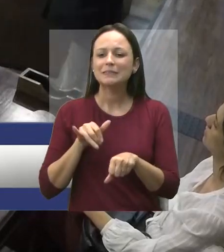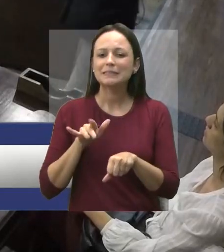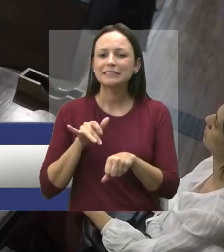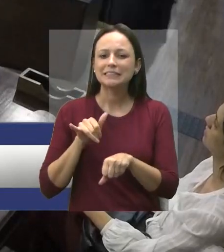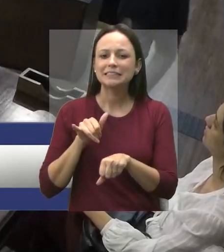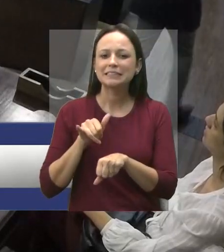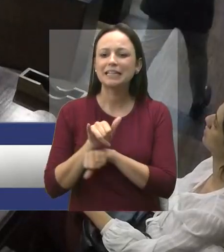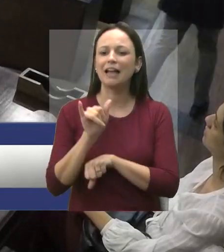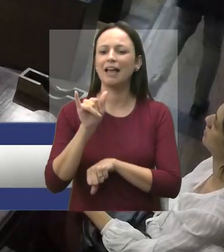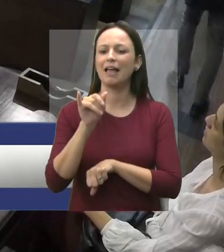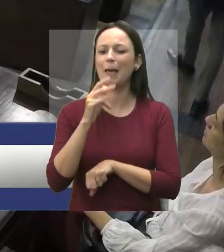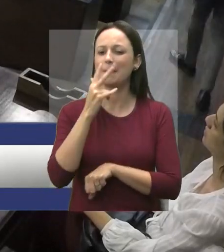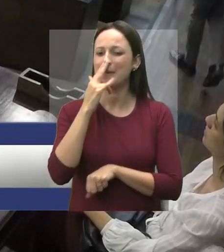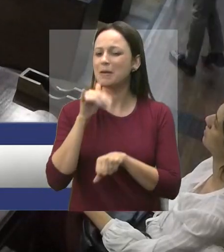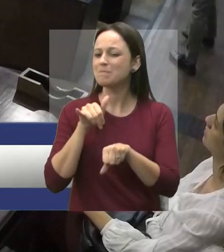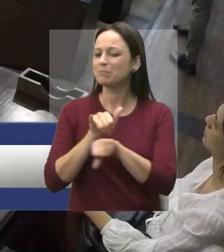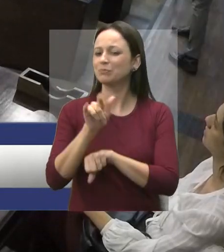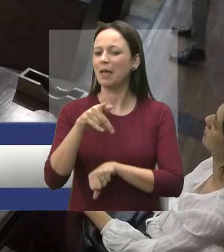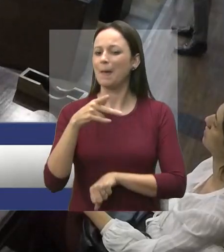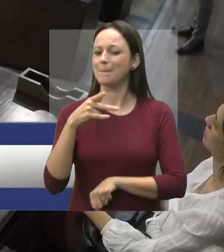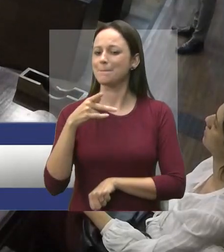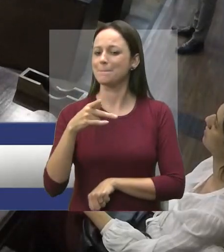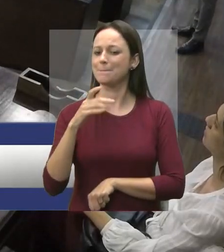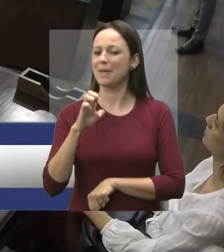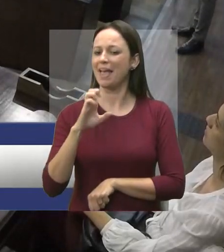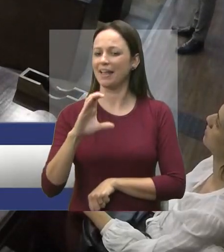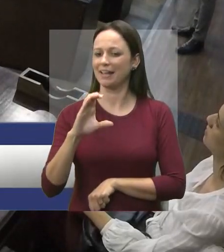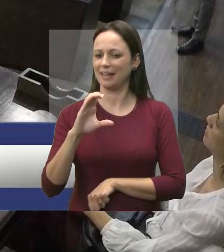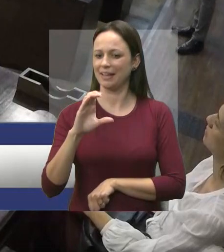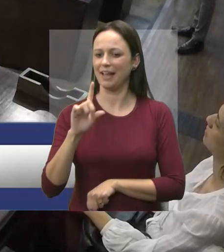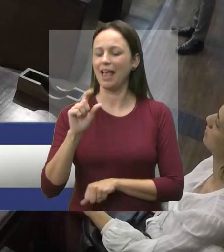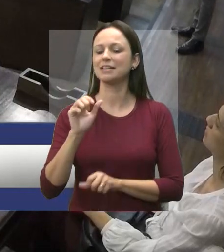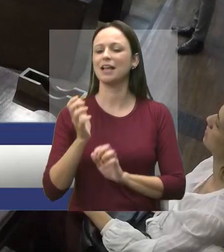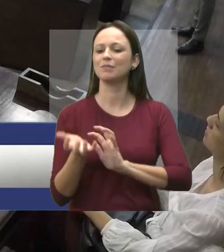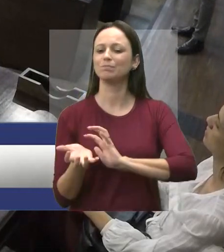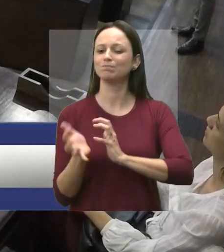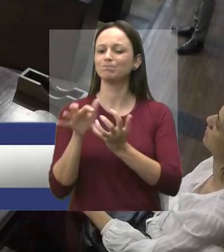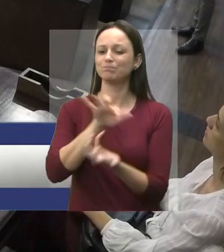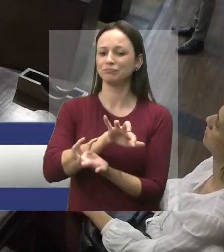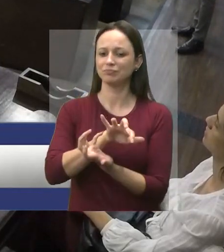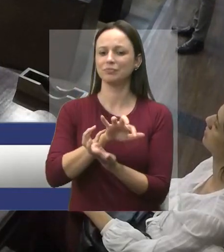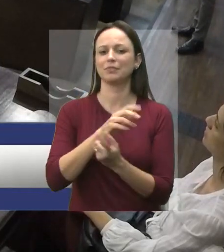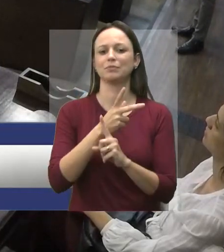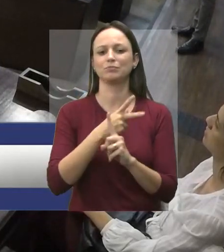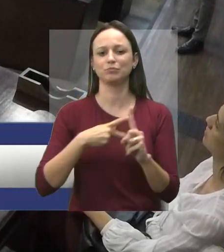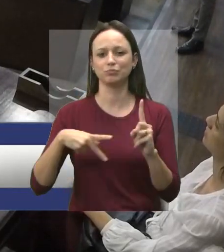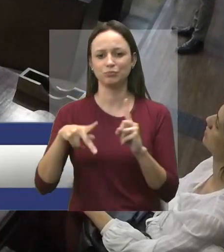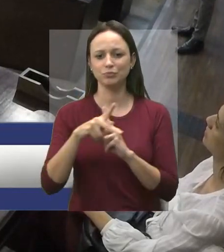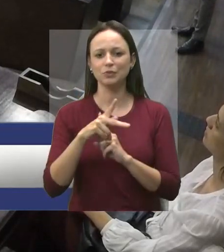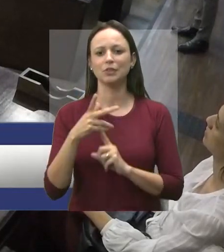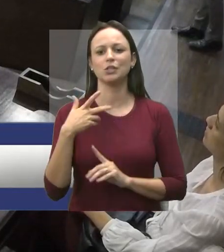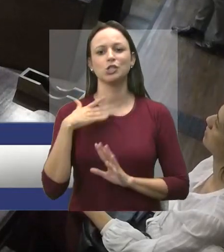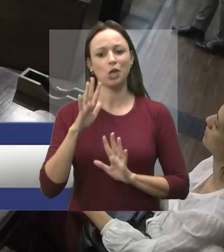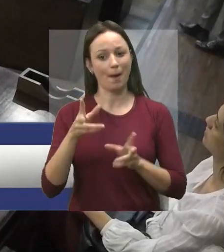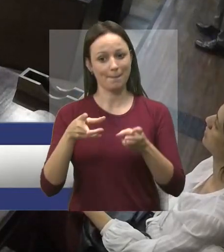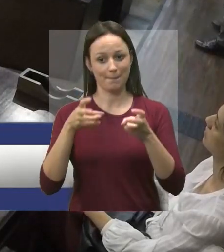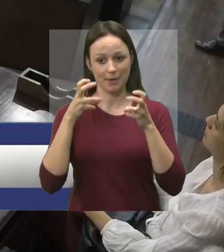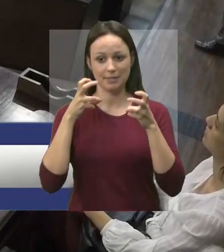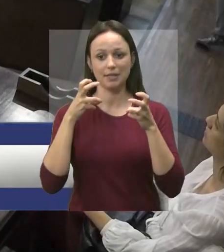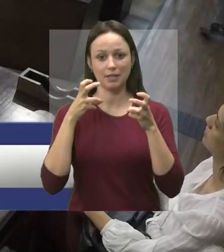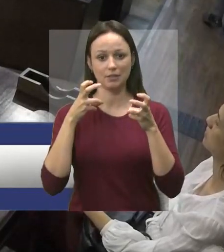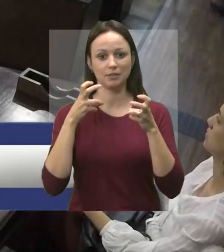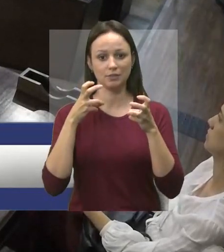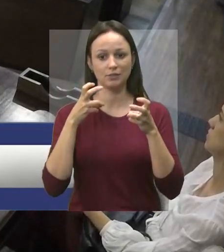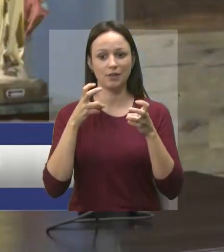essa PEC de reforma previdenciária, tá? Então, pela exposição dela, a gente já viu que vai deixar de